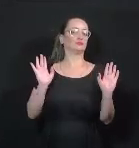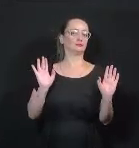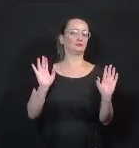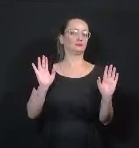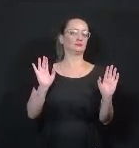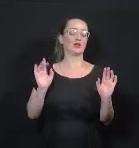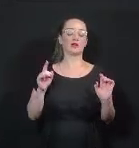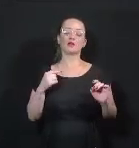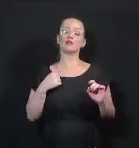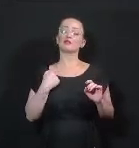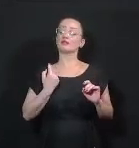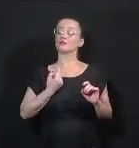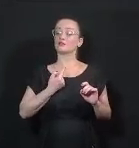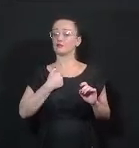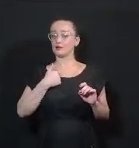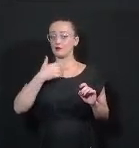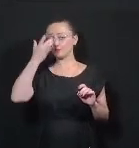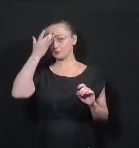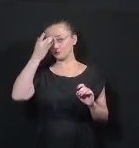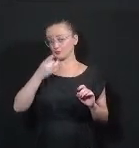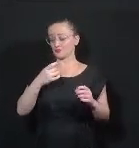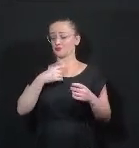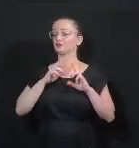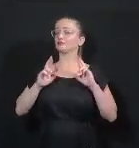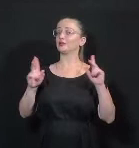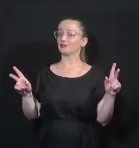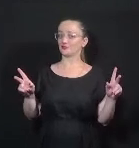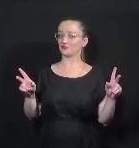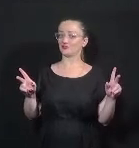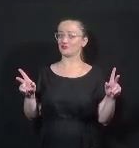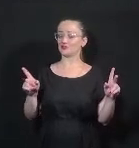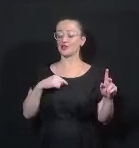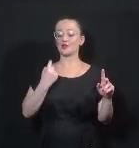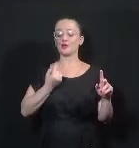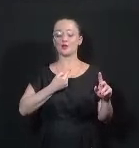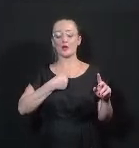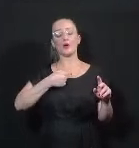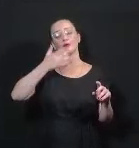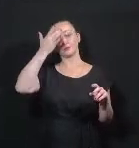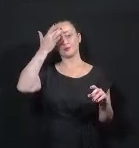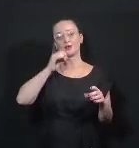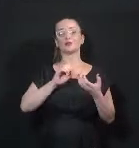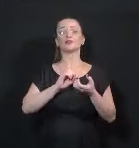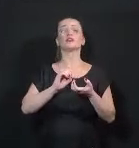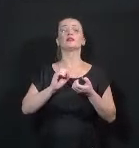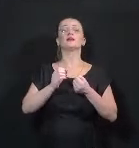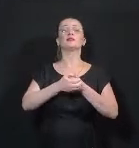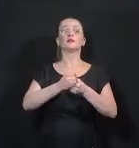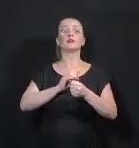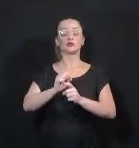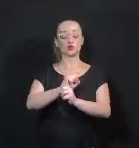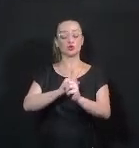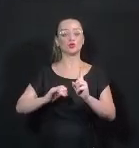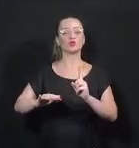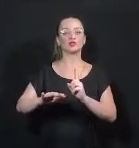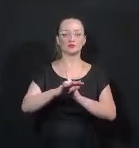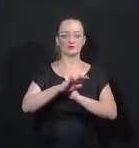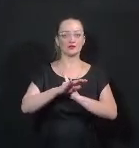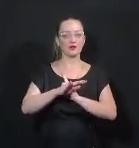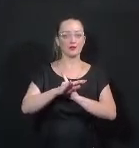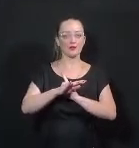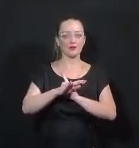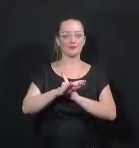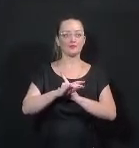Nós entendemos democracia de outra forma. Para nós, a democracia social, em que